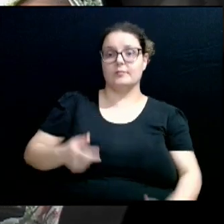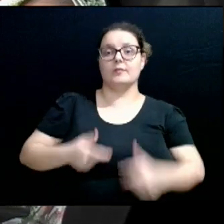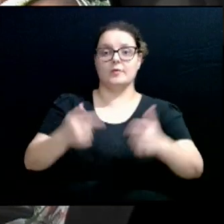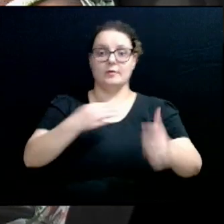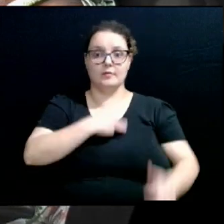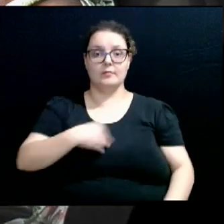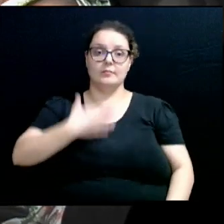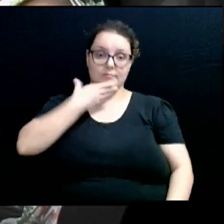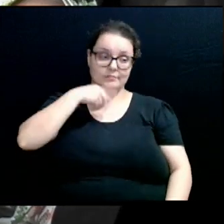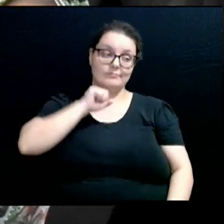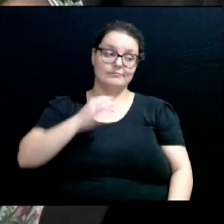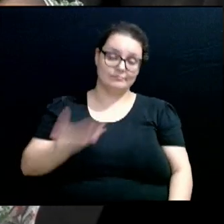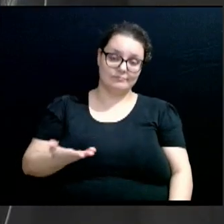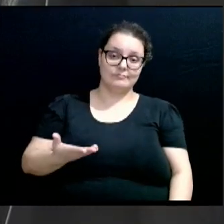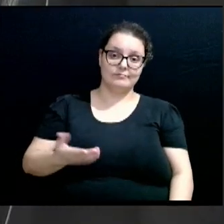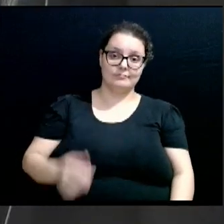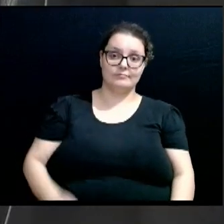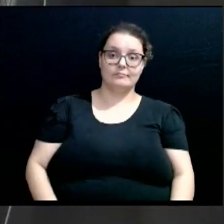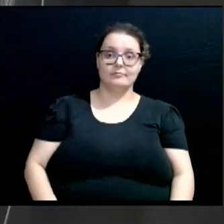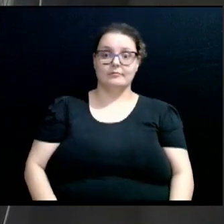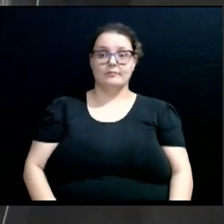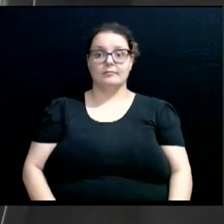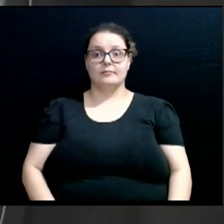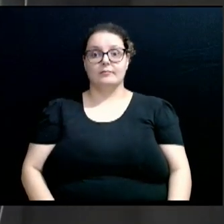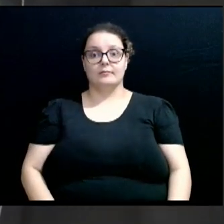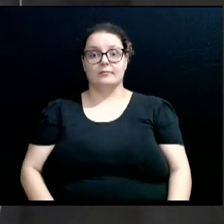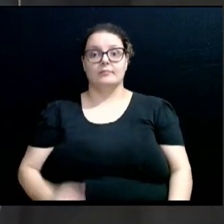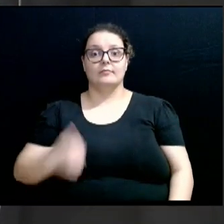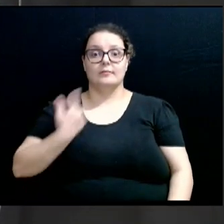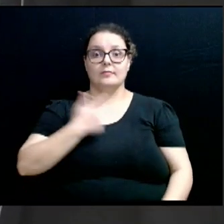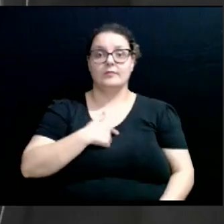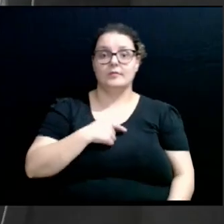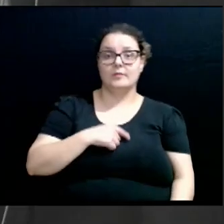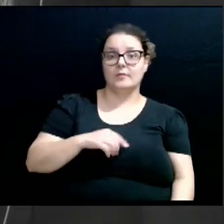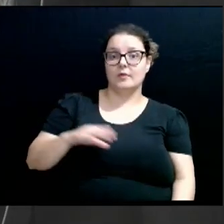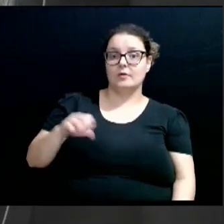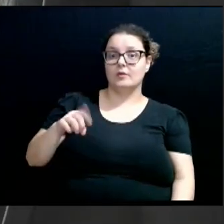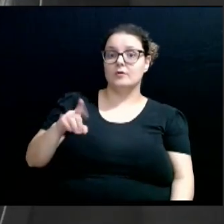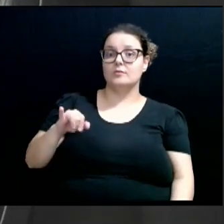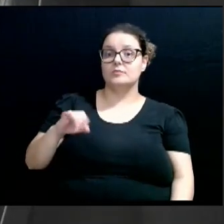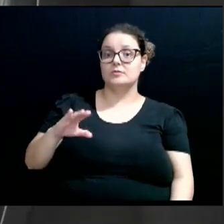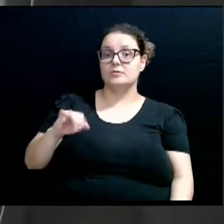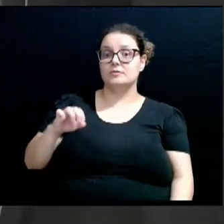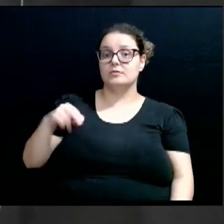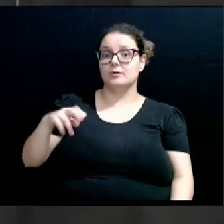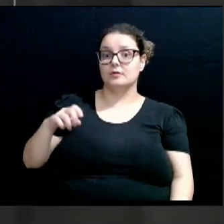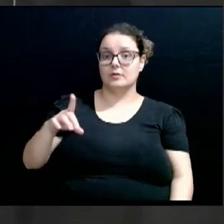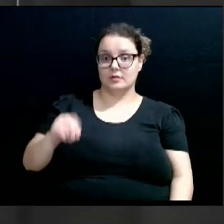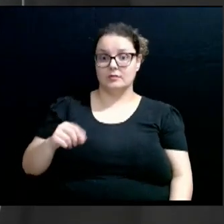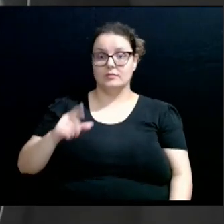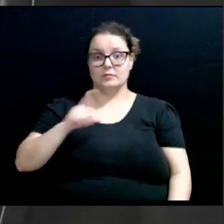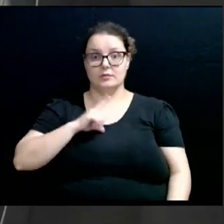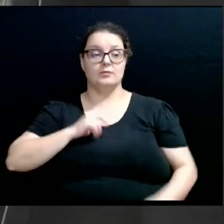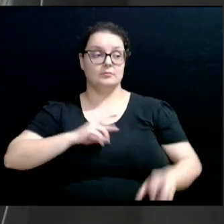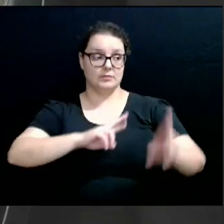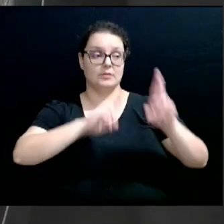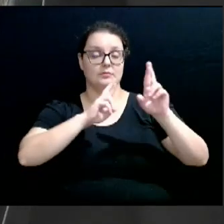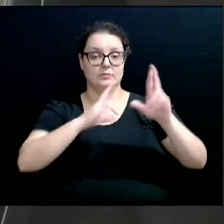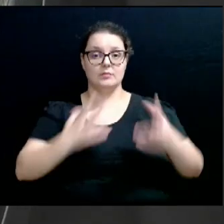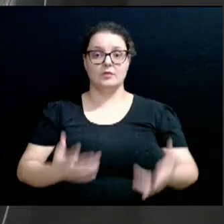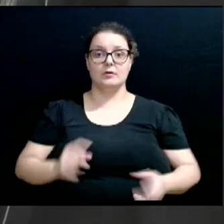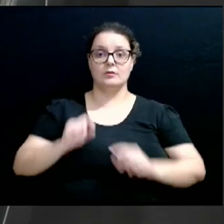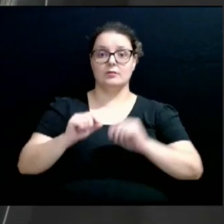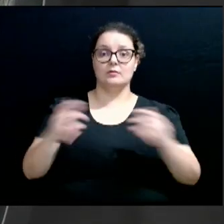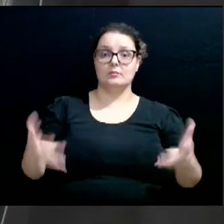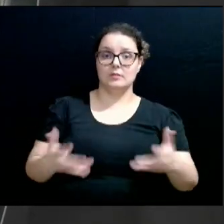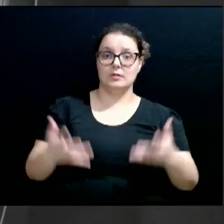Paulo Freire, ele fala que nós não somos condicionados, né? Então, eu tenho esse esperançar mesmo. Então, o que me motiva é que eu acredito